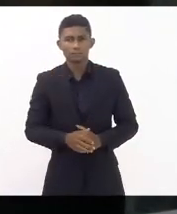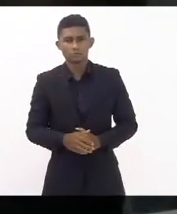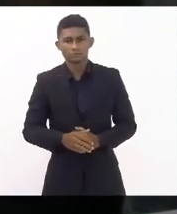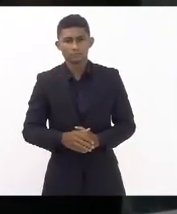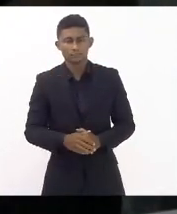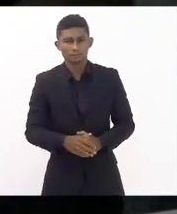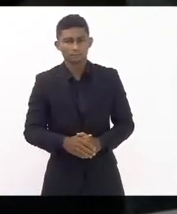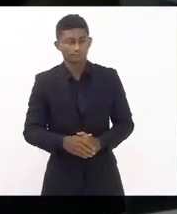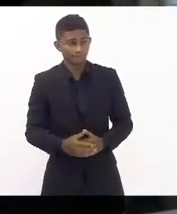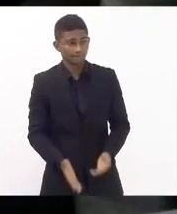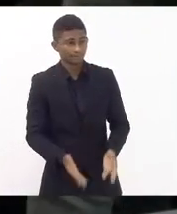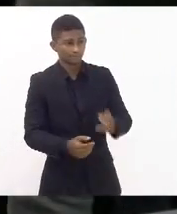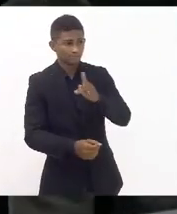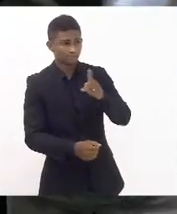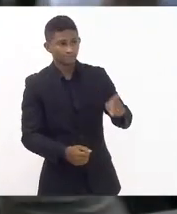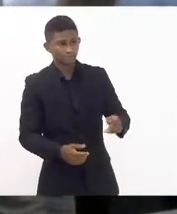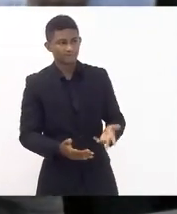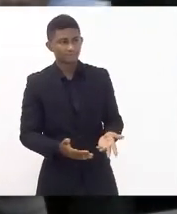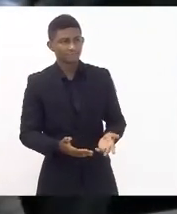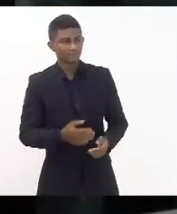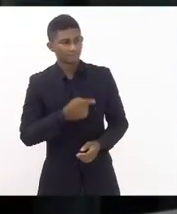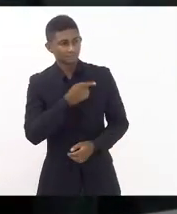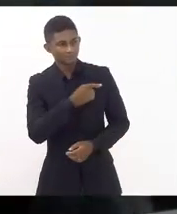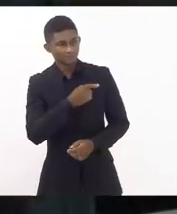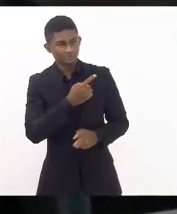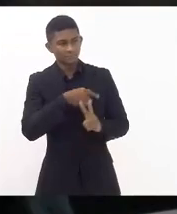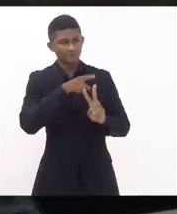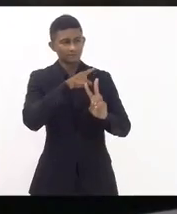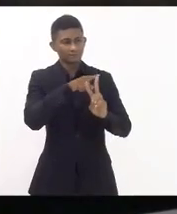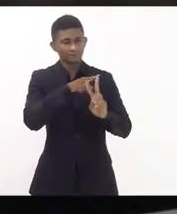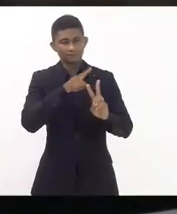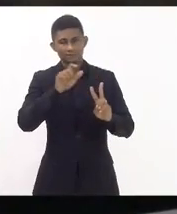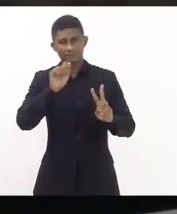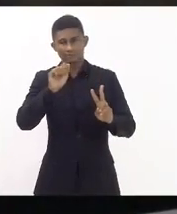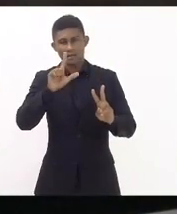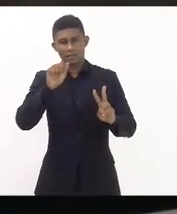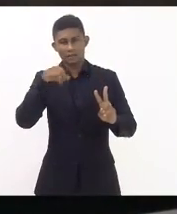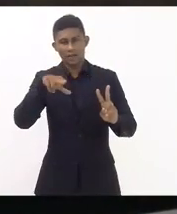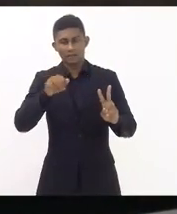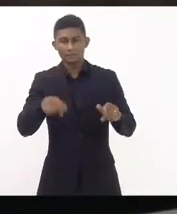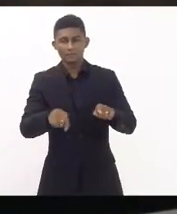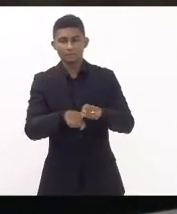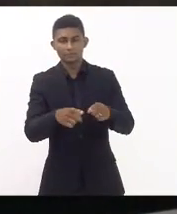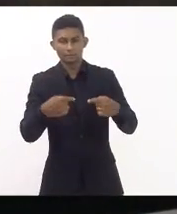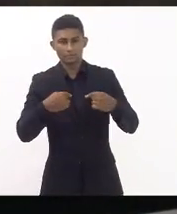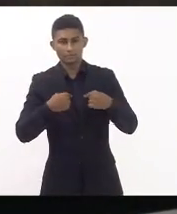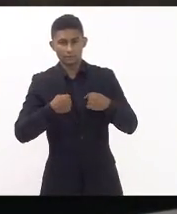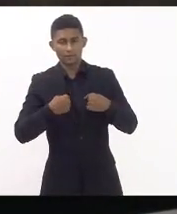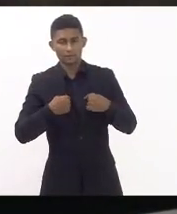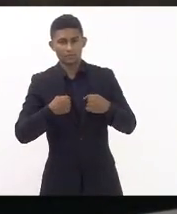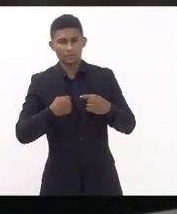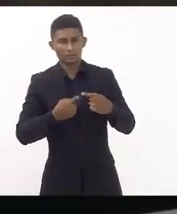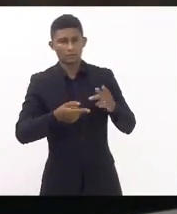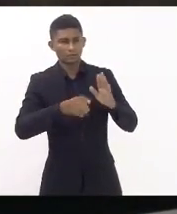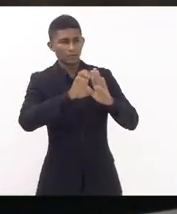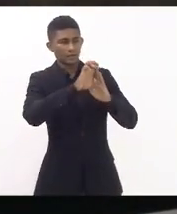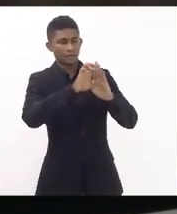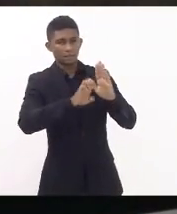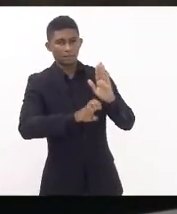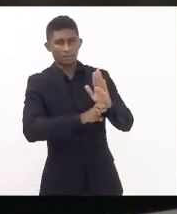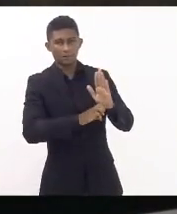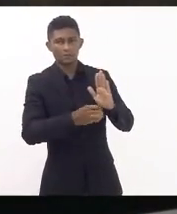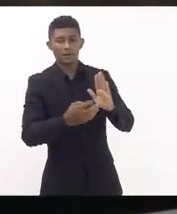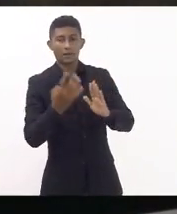Senhor presidente, deputada Alana, aqui à minha esquerda, e eu estamos retirando